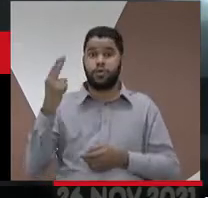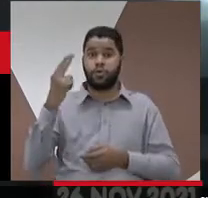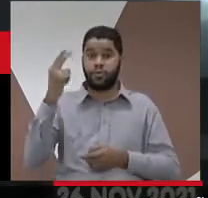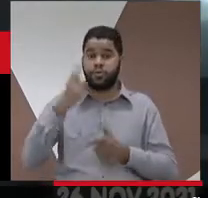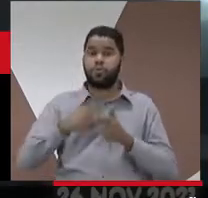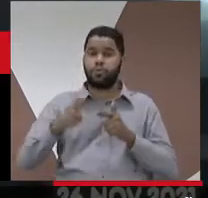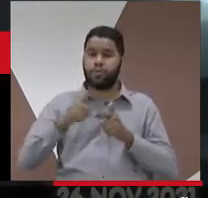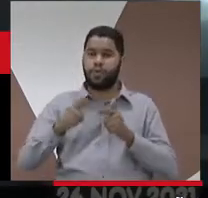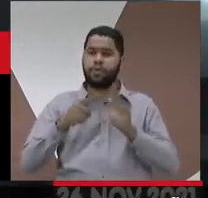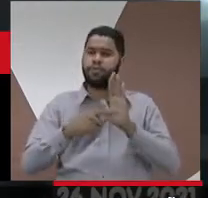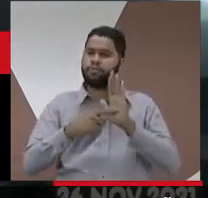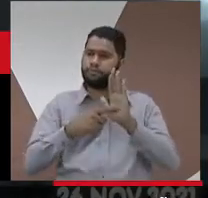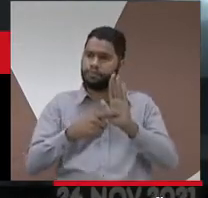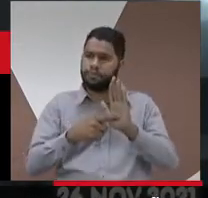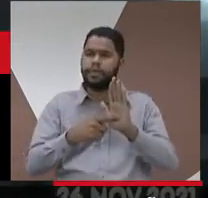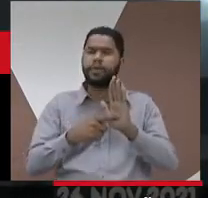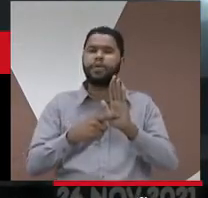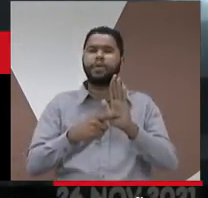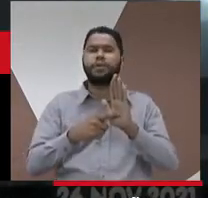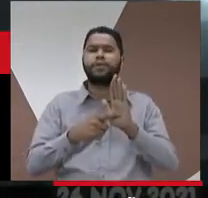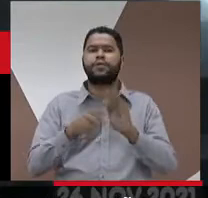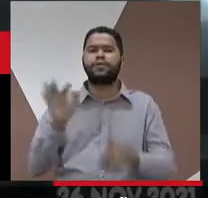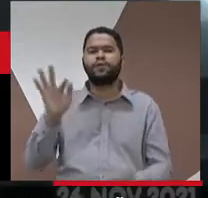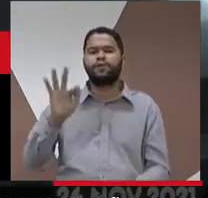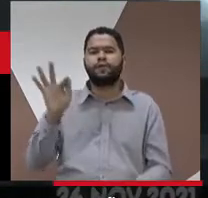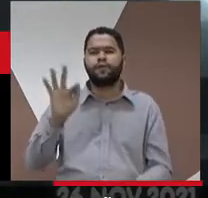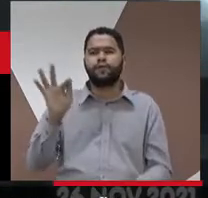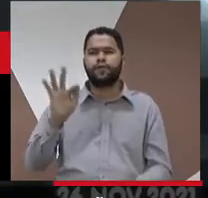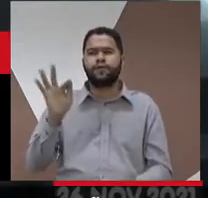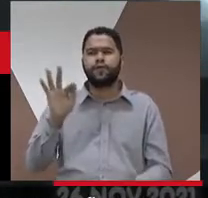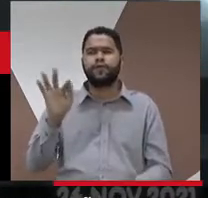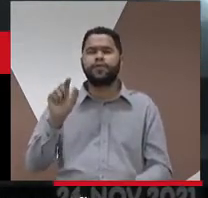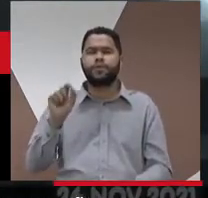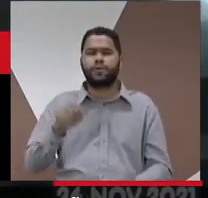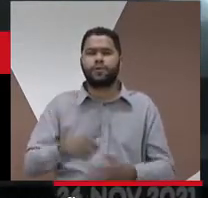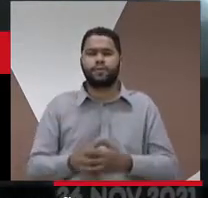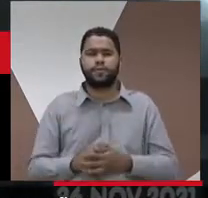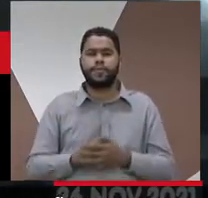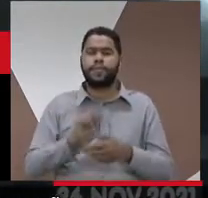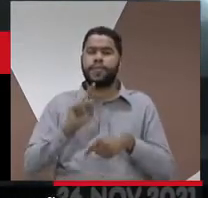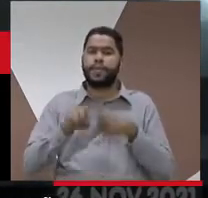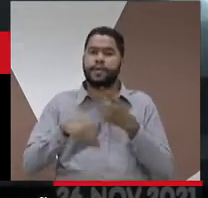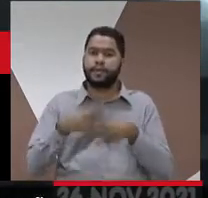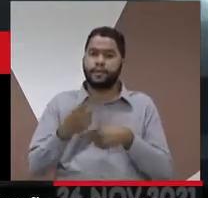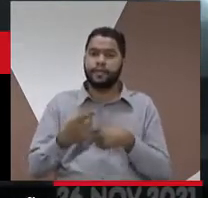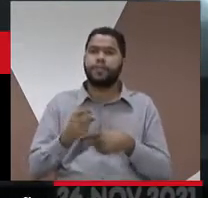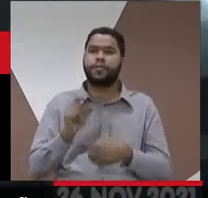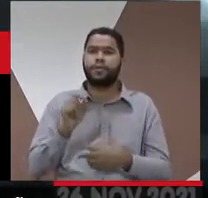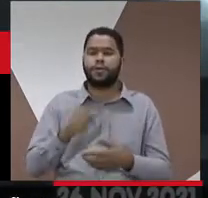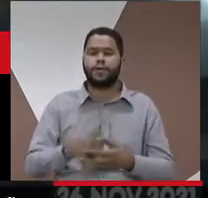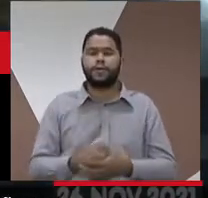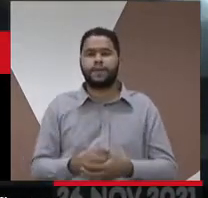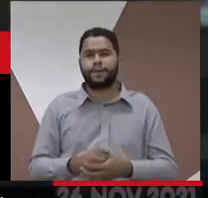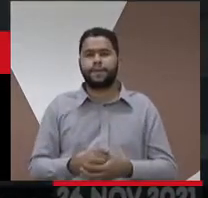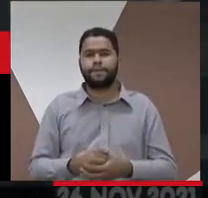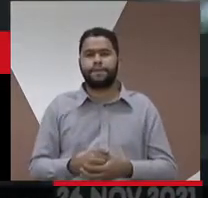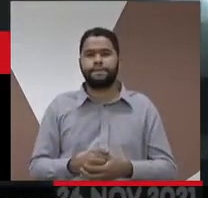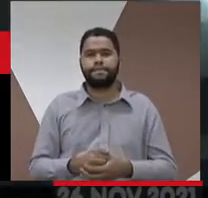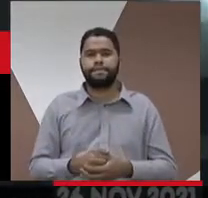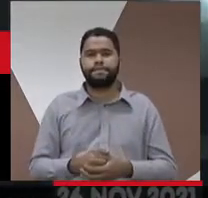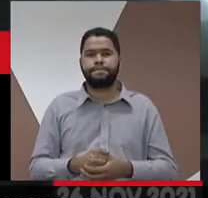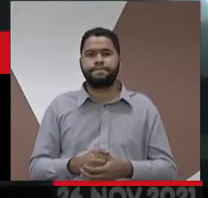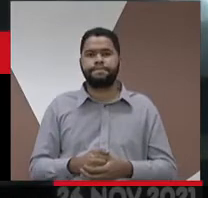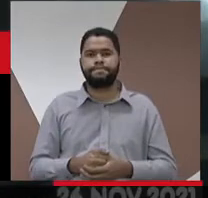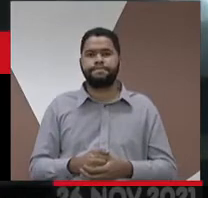nós apresentamos tempestivamente, lá em fevereiro, um traçado. Depois foi modificado